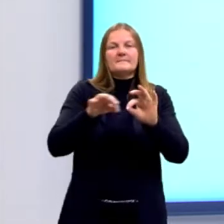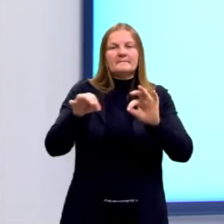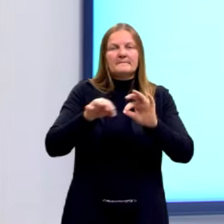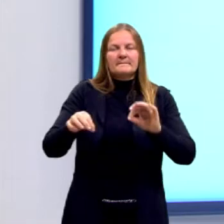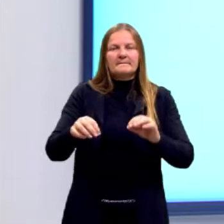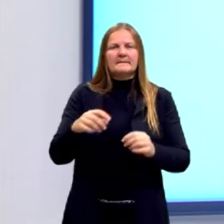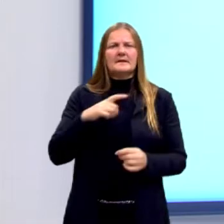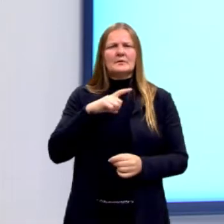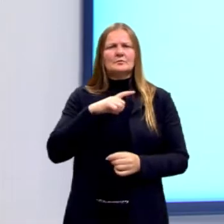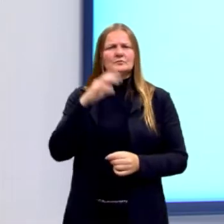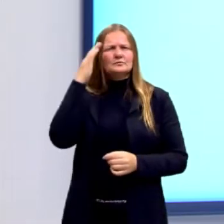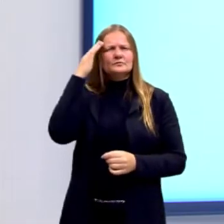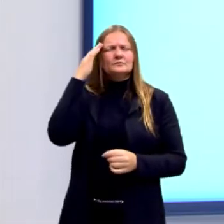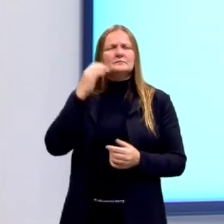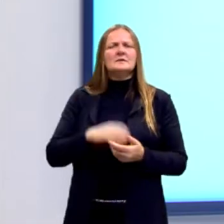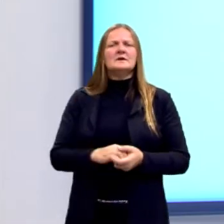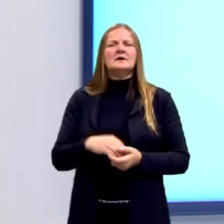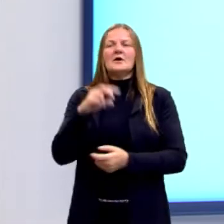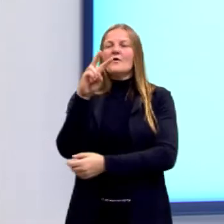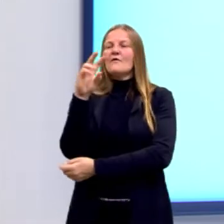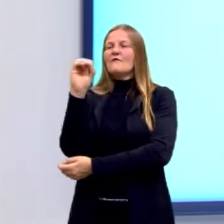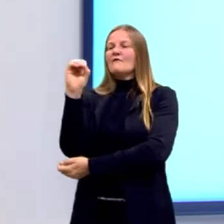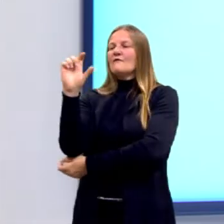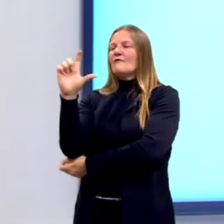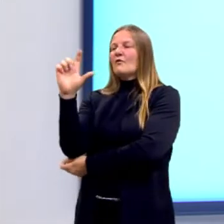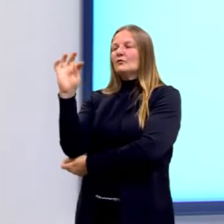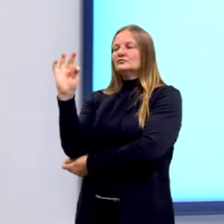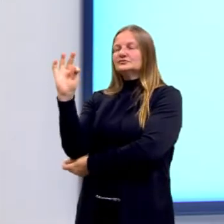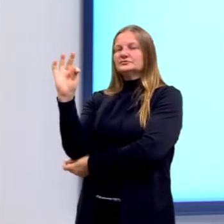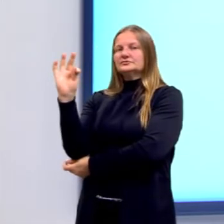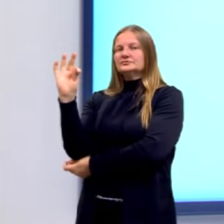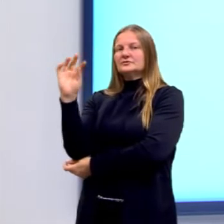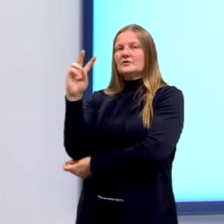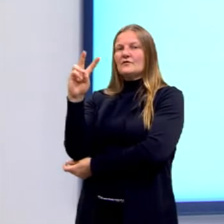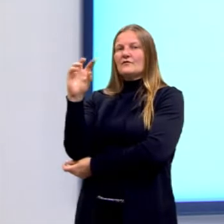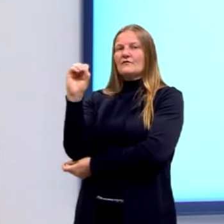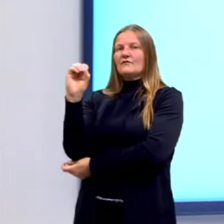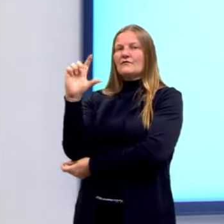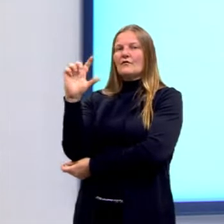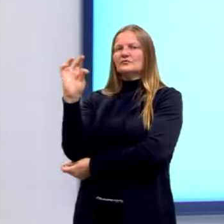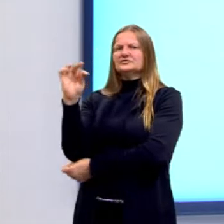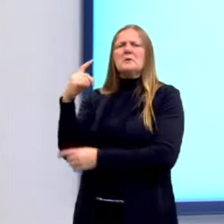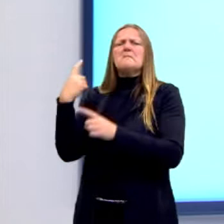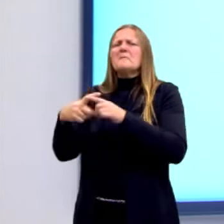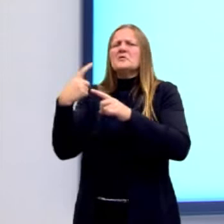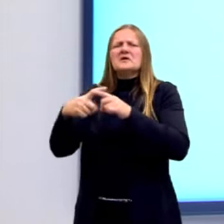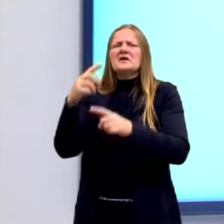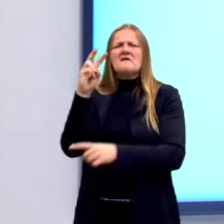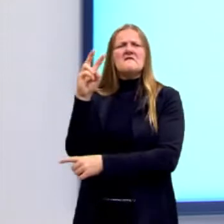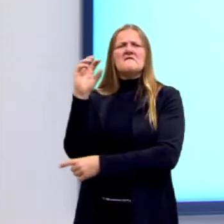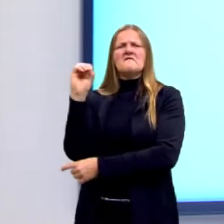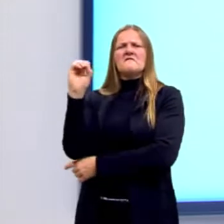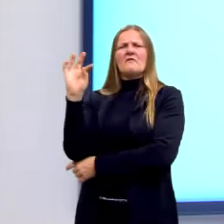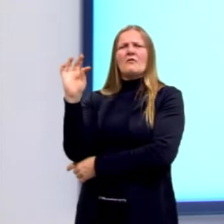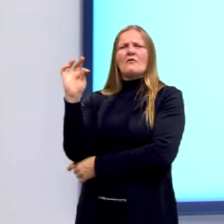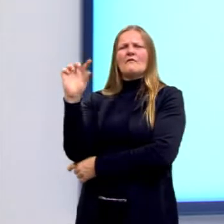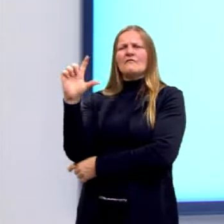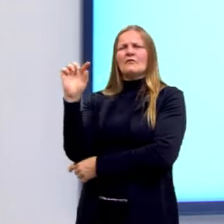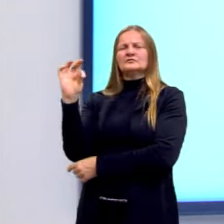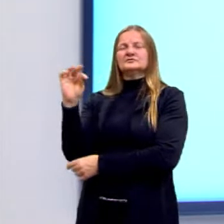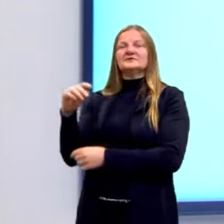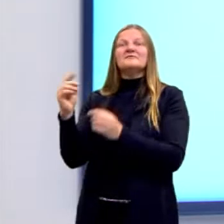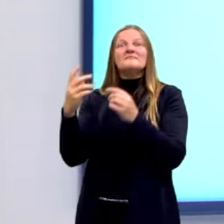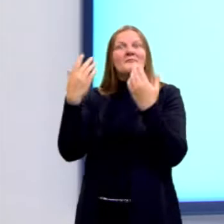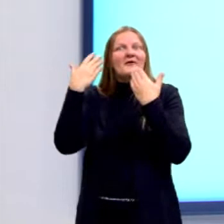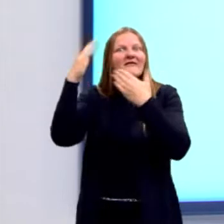então do potencial elétrico é o volte né volte Mas por que que é volt né então é uma homenagem